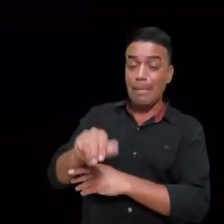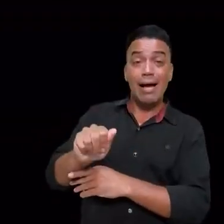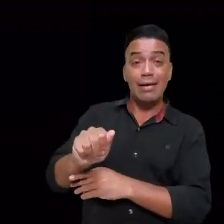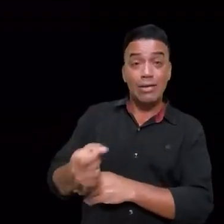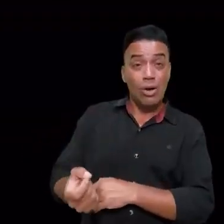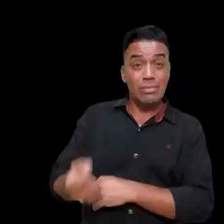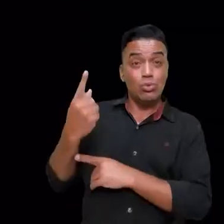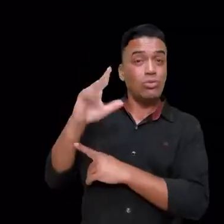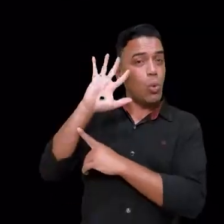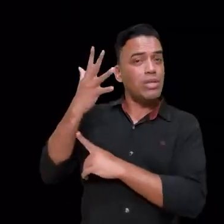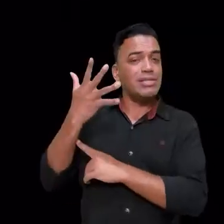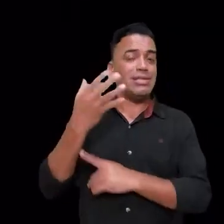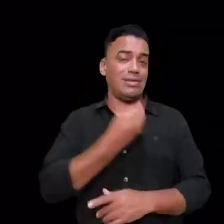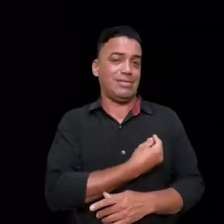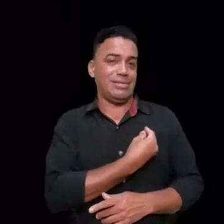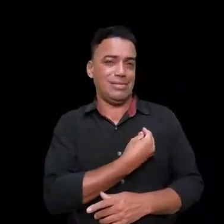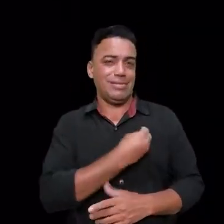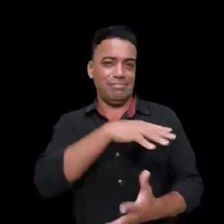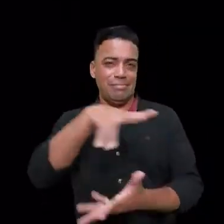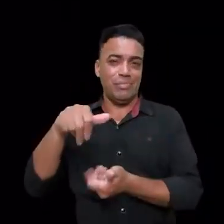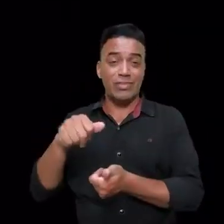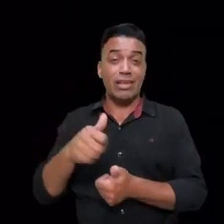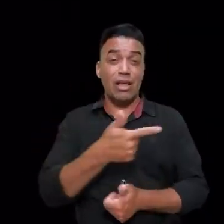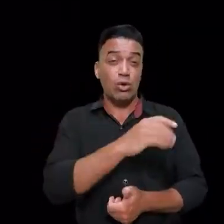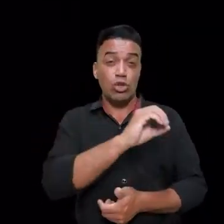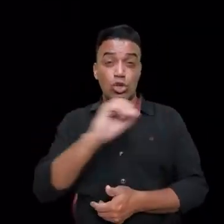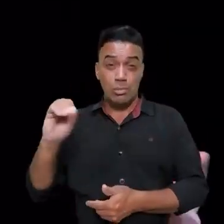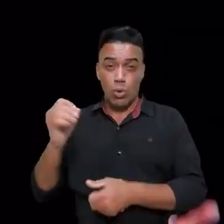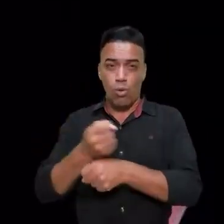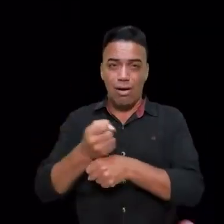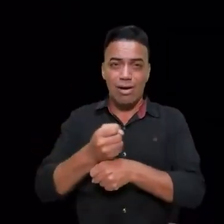havia na realidade. Nos anos 2000, nós escrevemos Chovia, mas